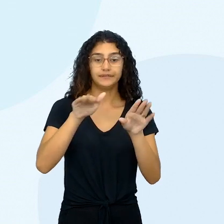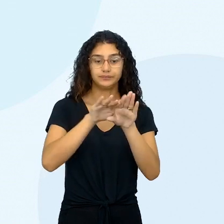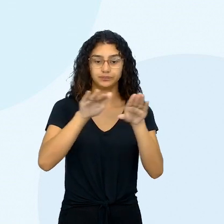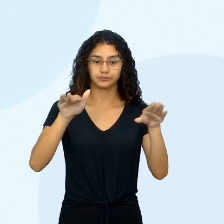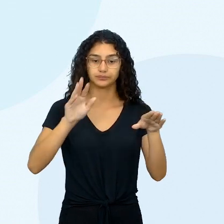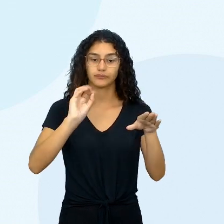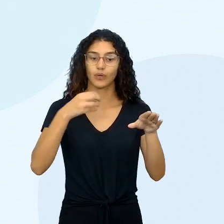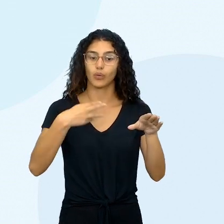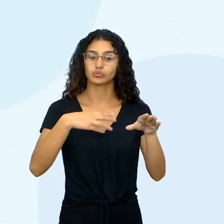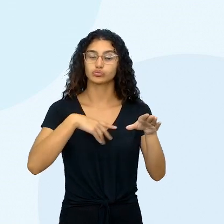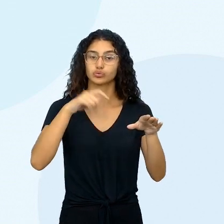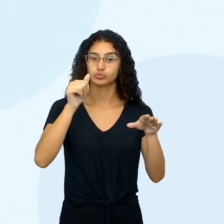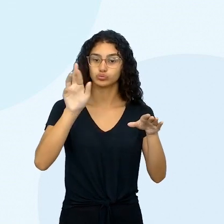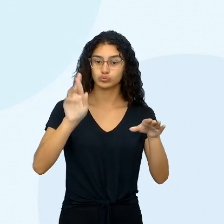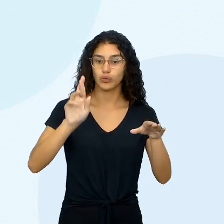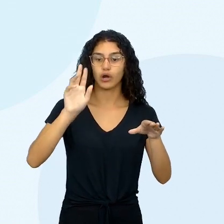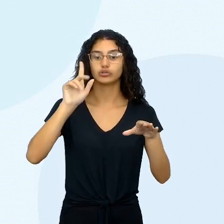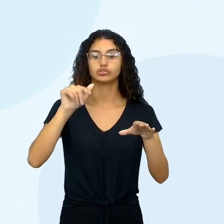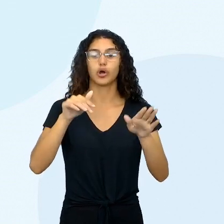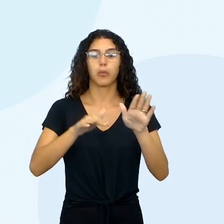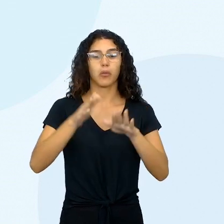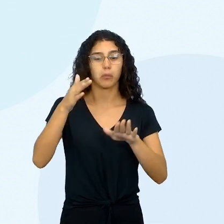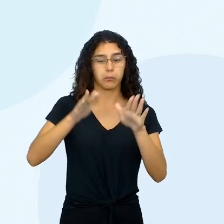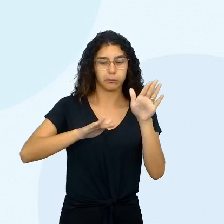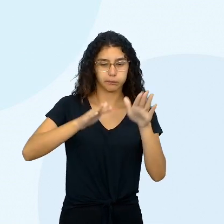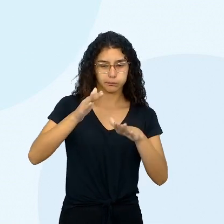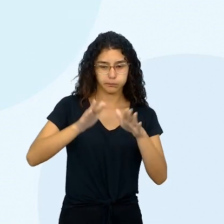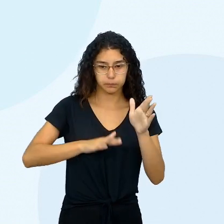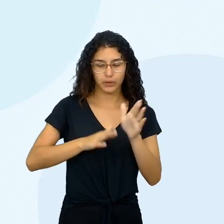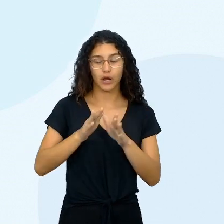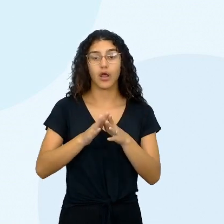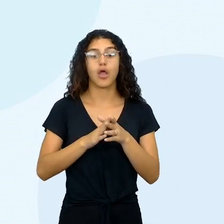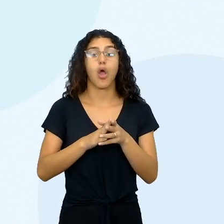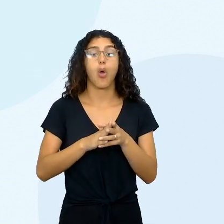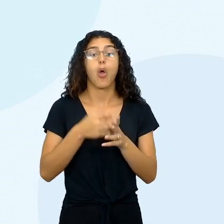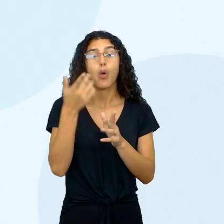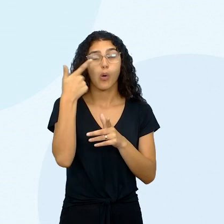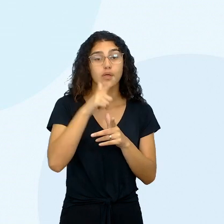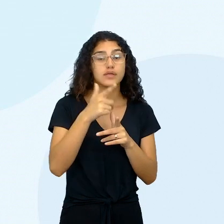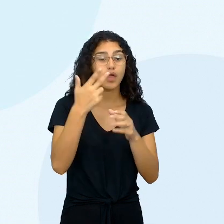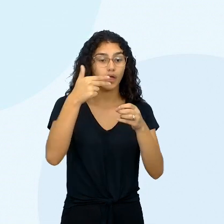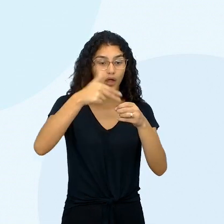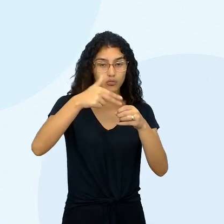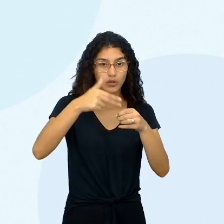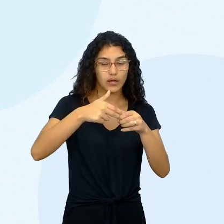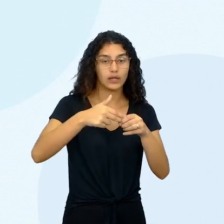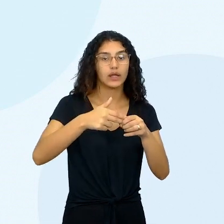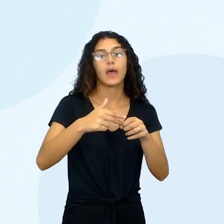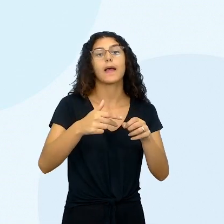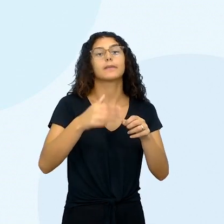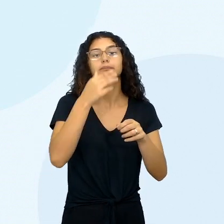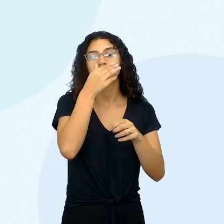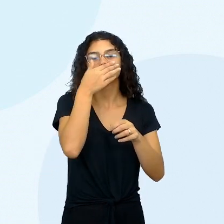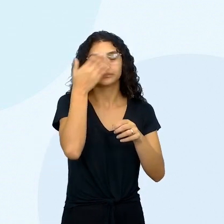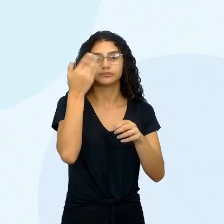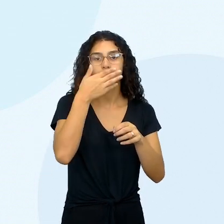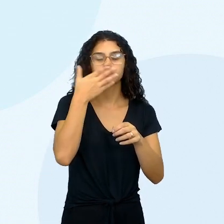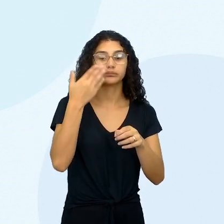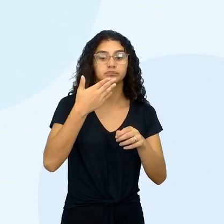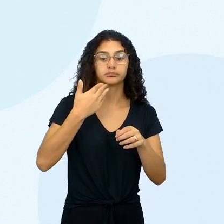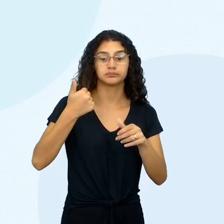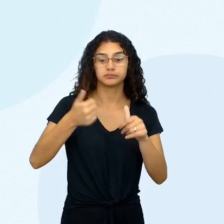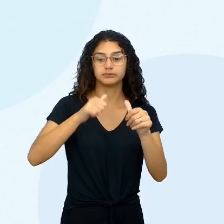ar já tende a ser mais rarefeito, se economiza mais combustível por conta disso. E aí, o que está acontecendo?